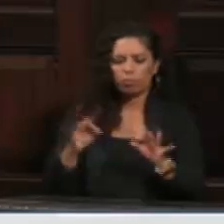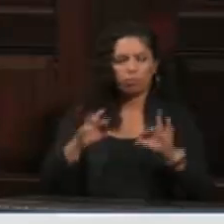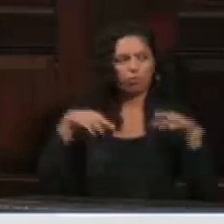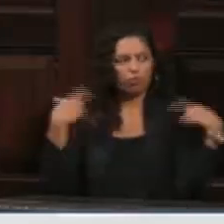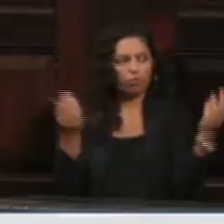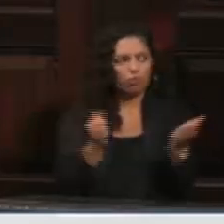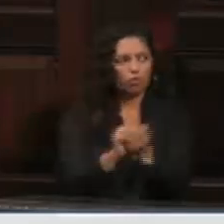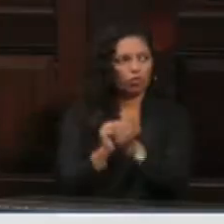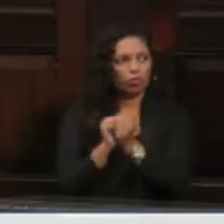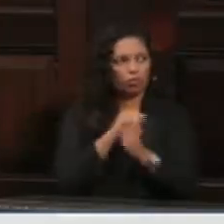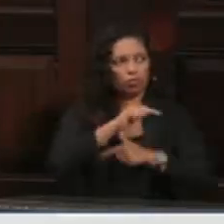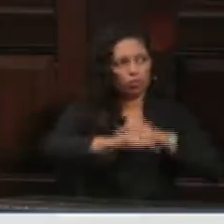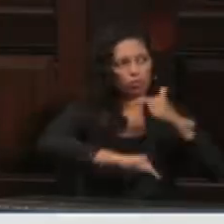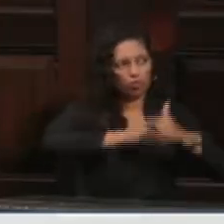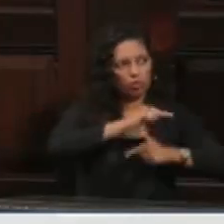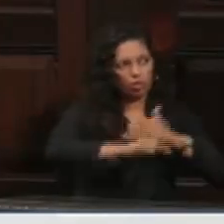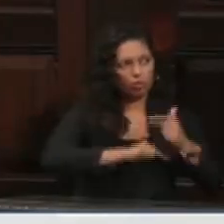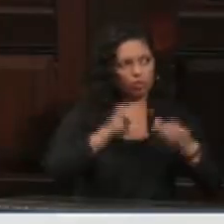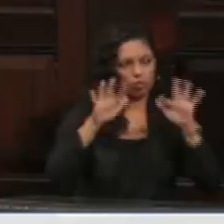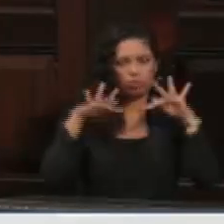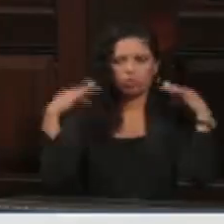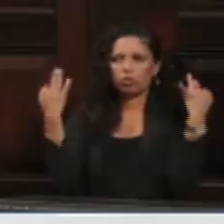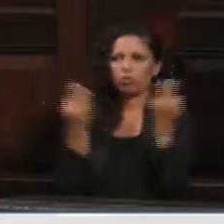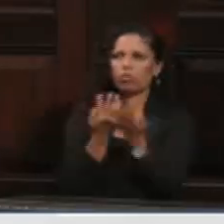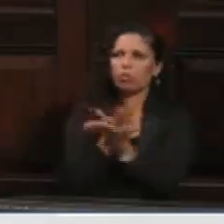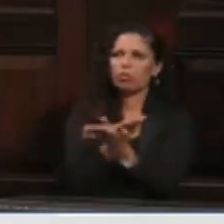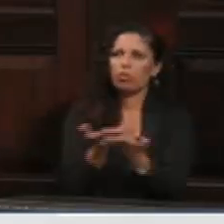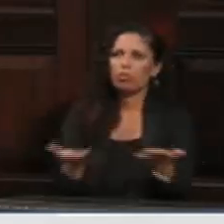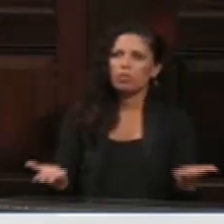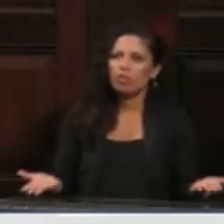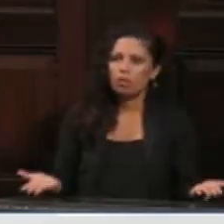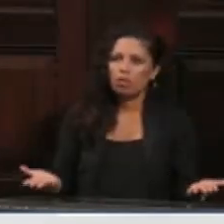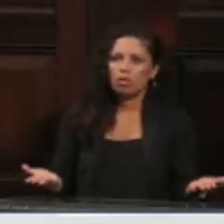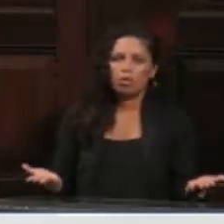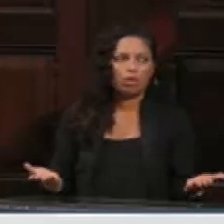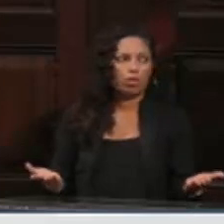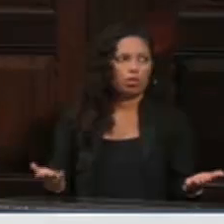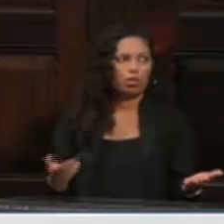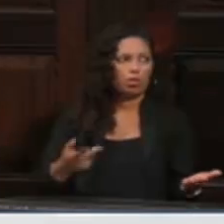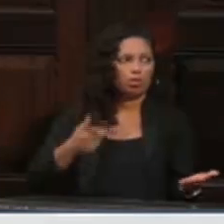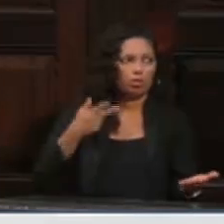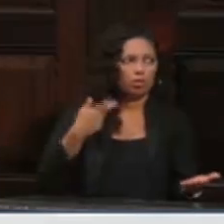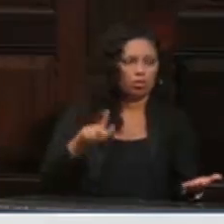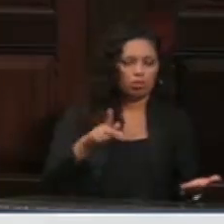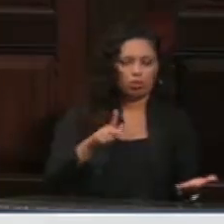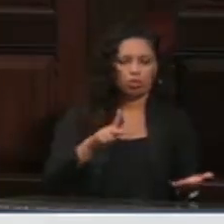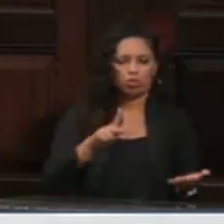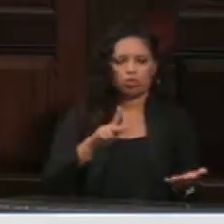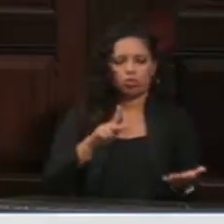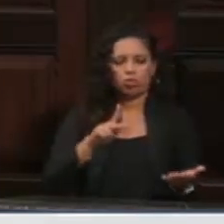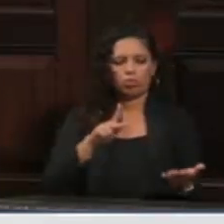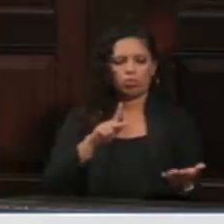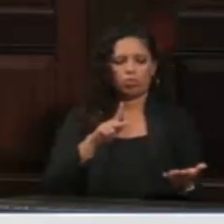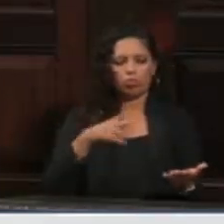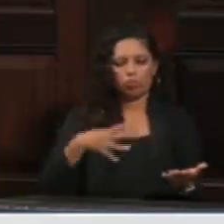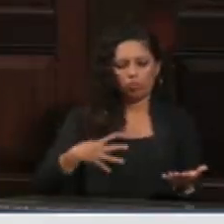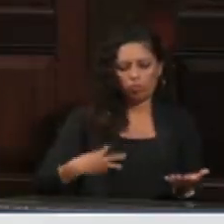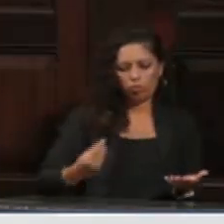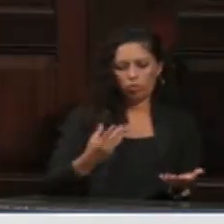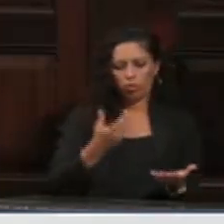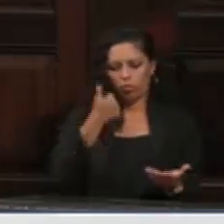de trabalhadores e trabalhadoras e de familiares que perderam seus entes queridos pelos crimes